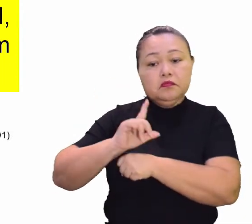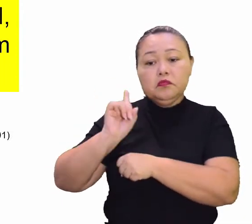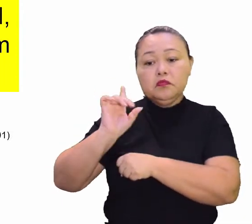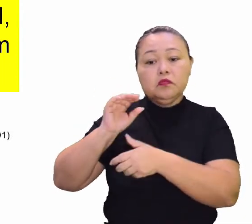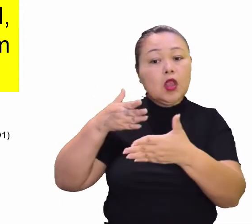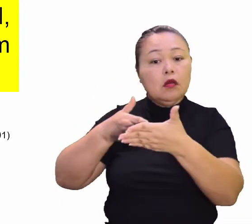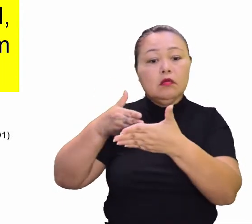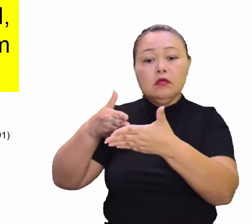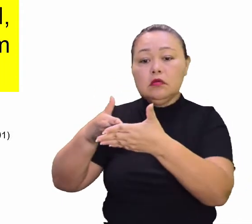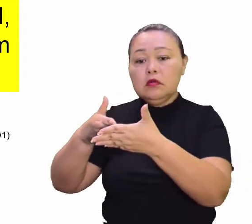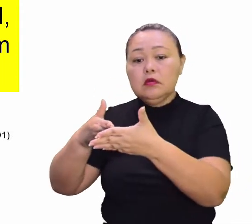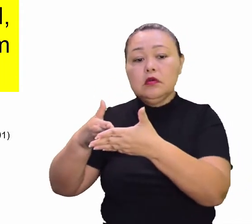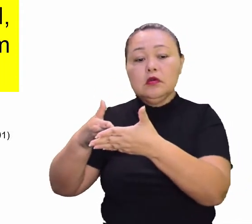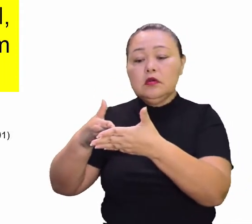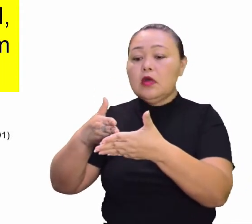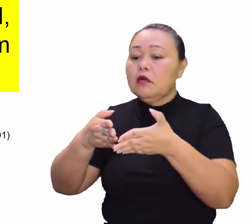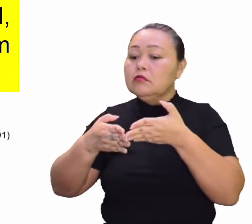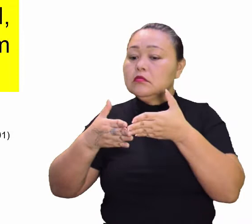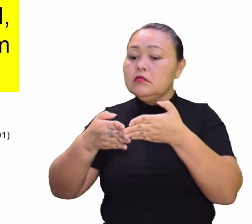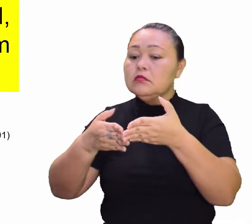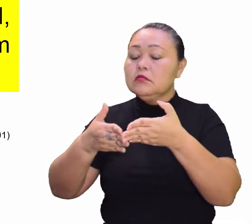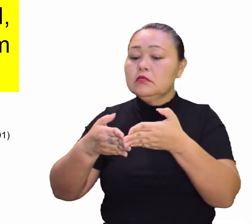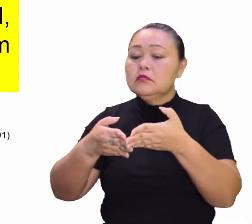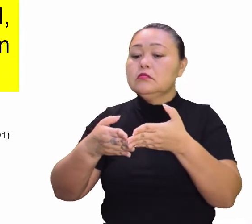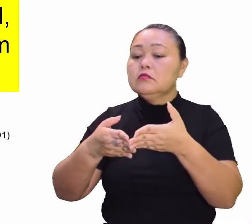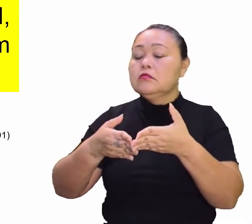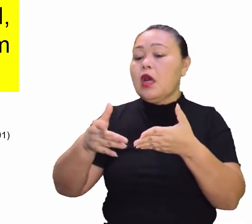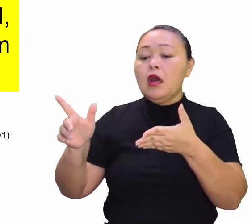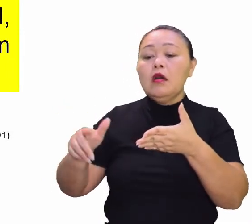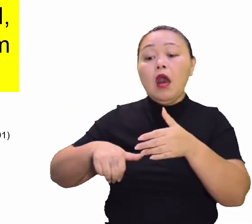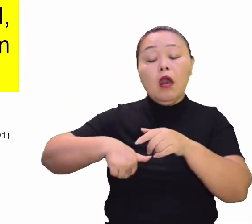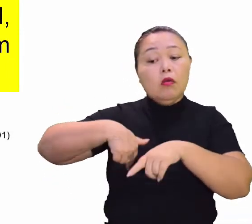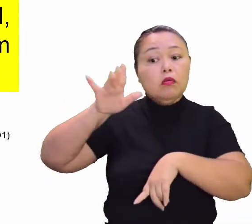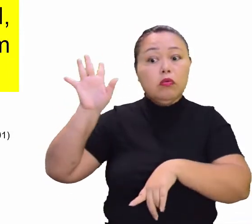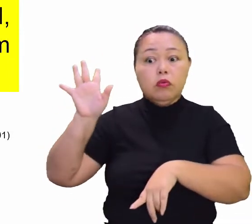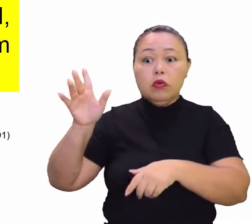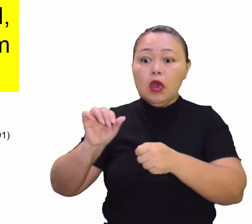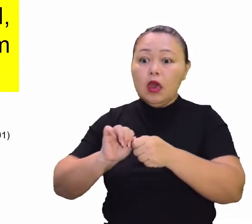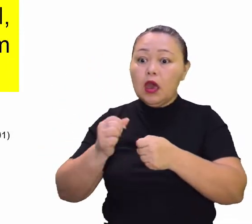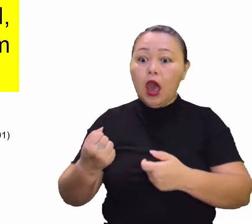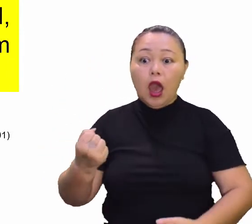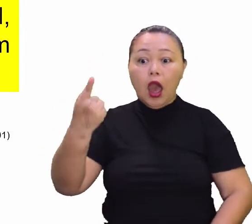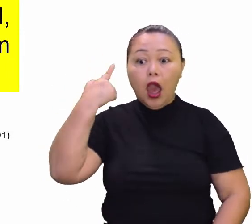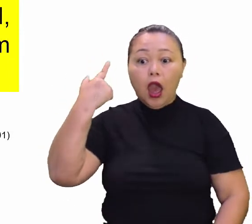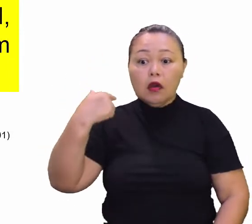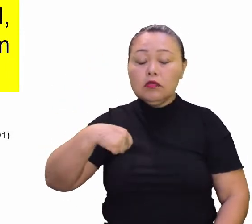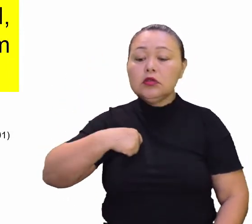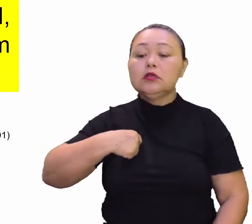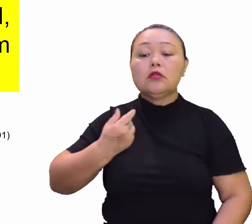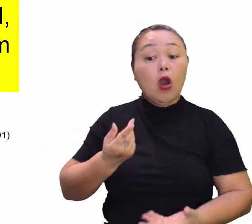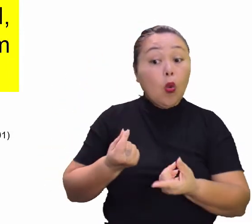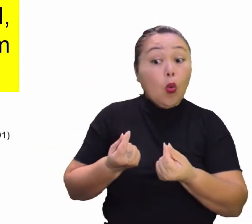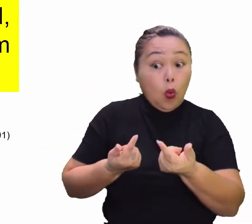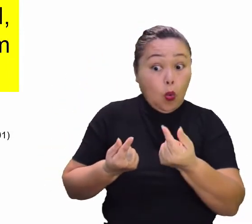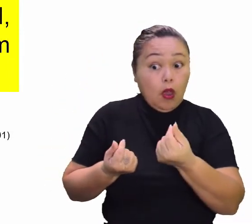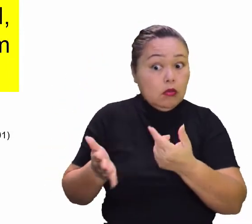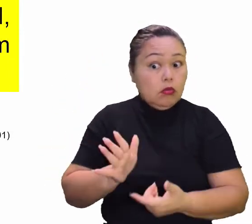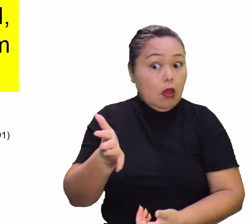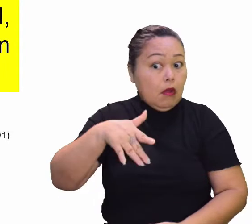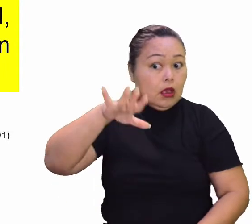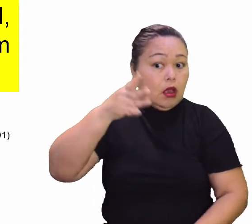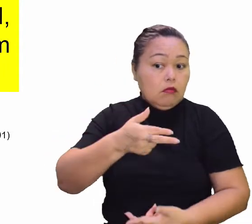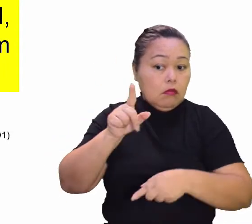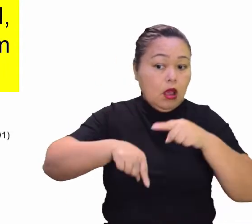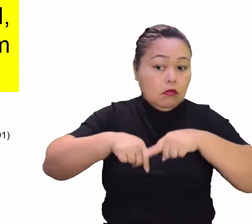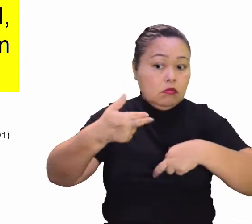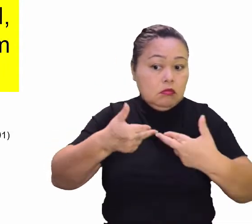esse impedimento da navegação. Isso gera absurdamente problemas de ordem comercial. Muito bem. Ok? Isso